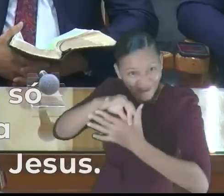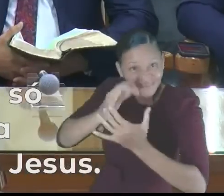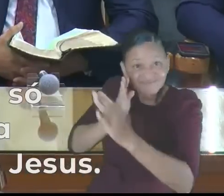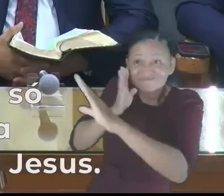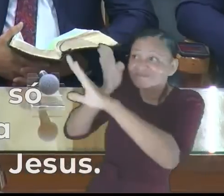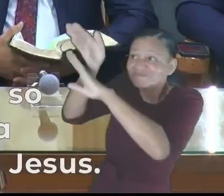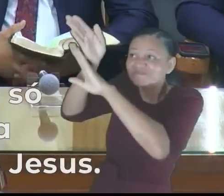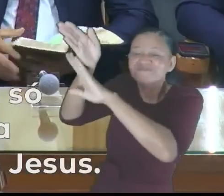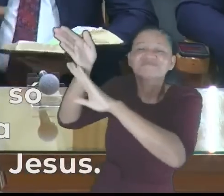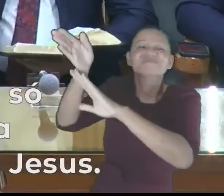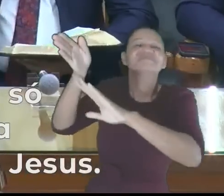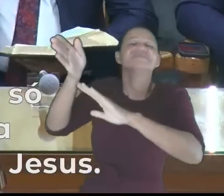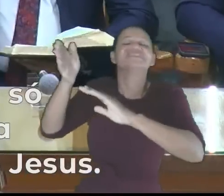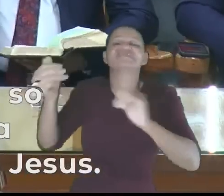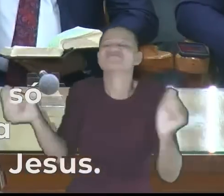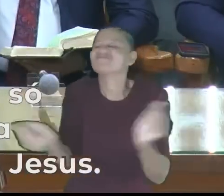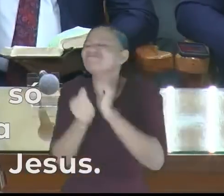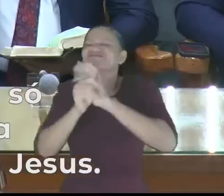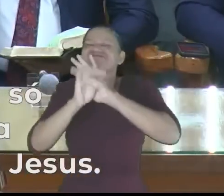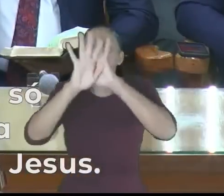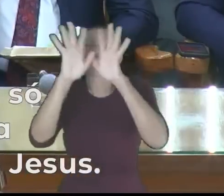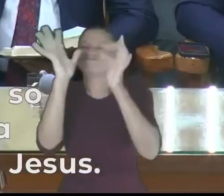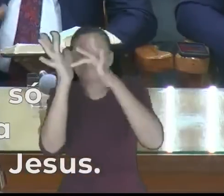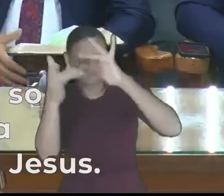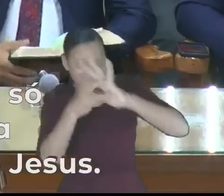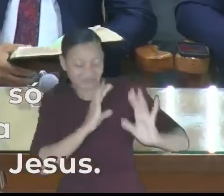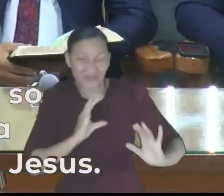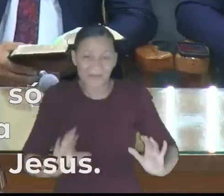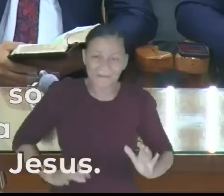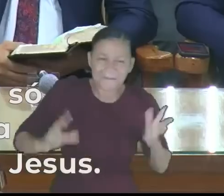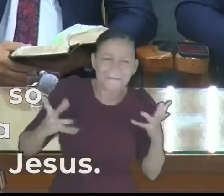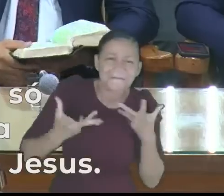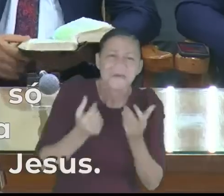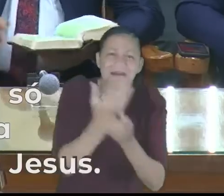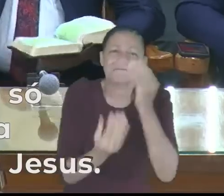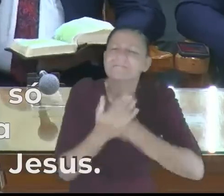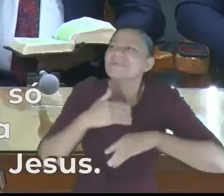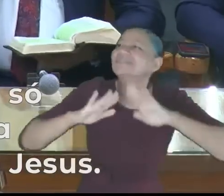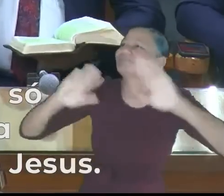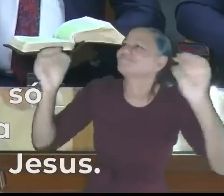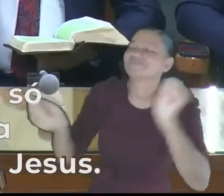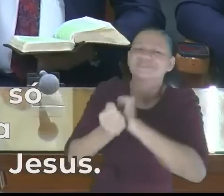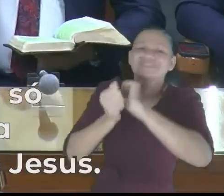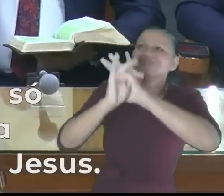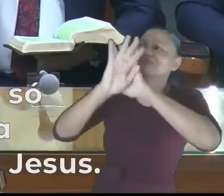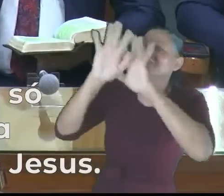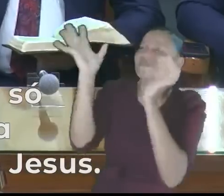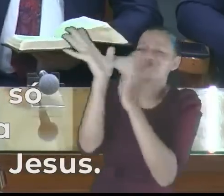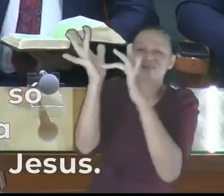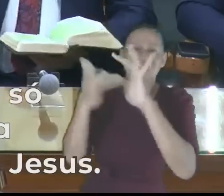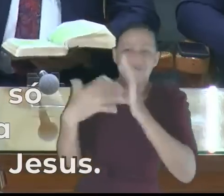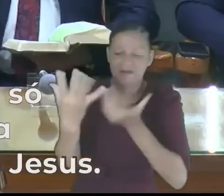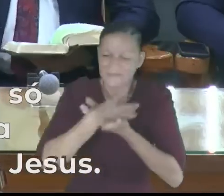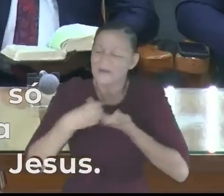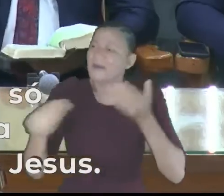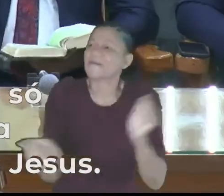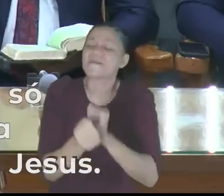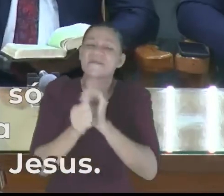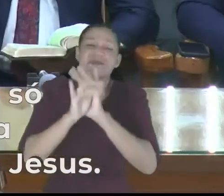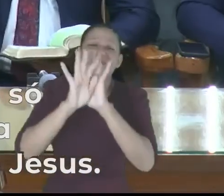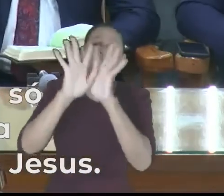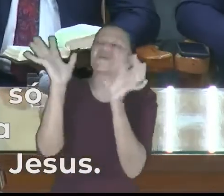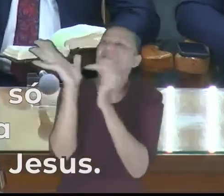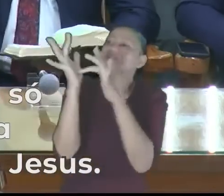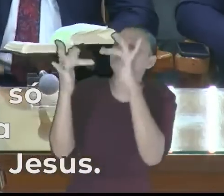Quem pode dar glória para este Cristo maravilhoso? Levante as duas mãos e diga glória a Jesus. Dê glória a Jesus, porque Ele